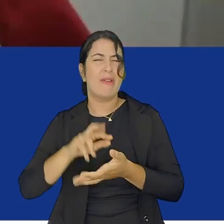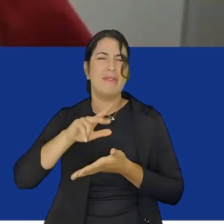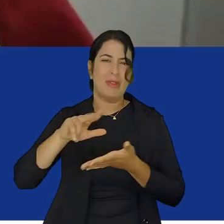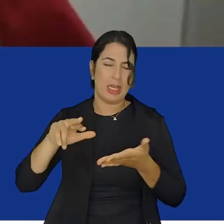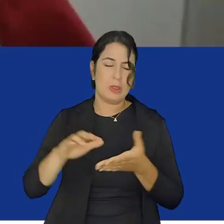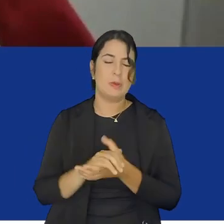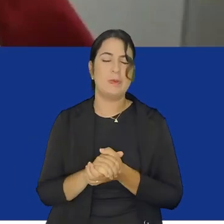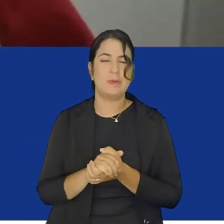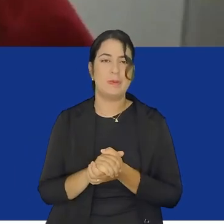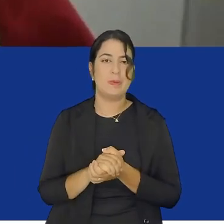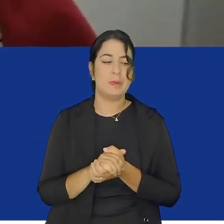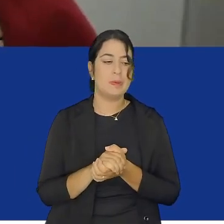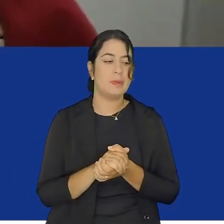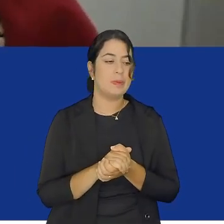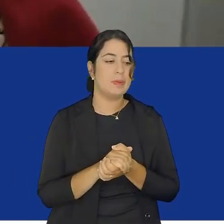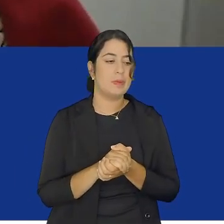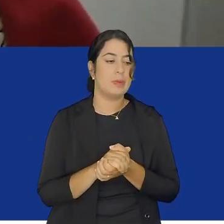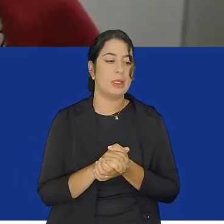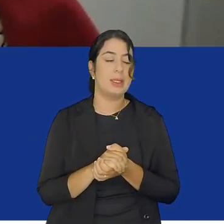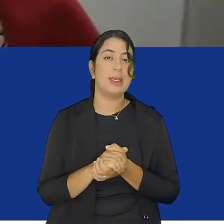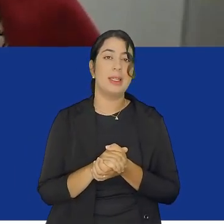mas aceita, né?